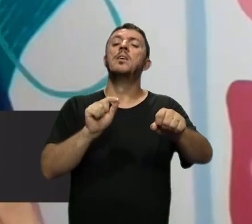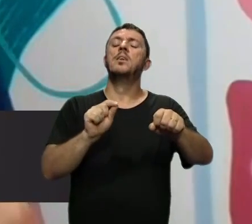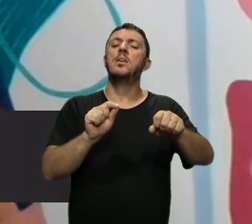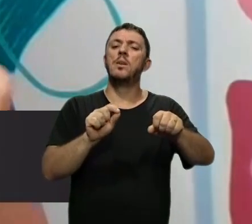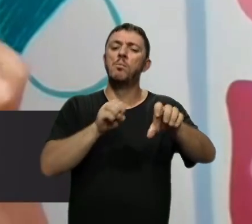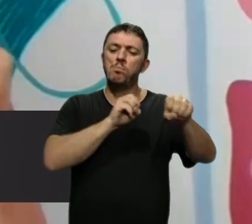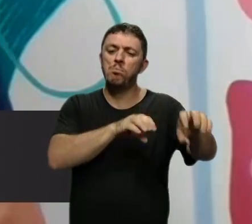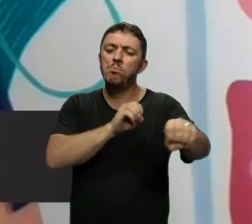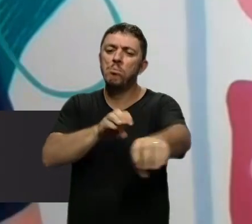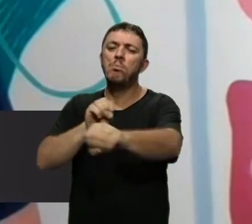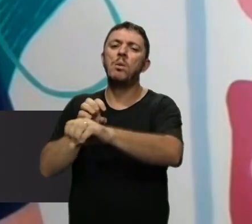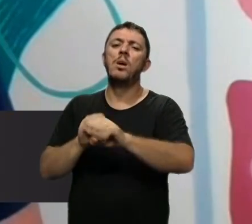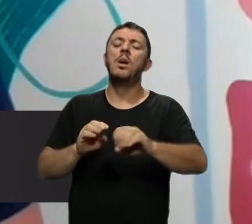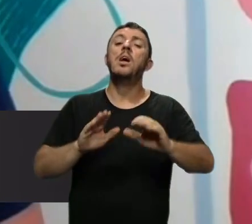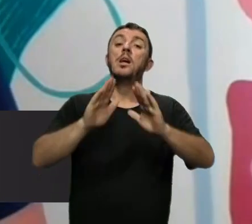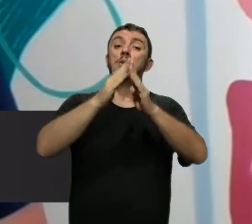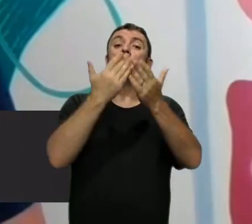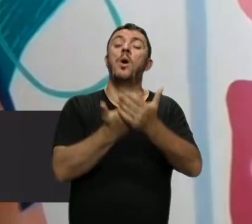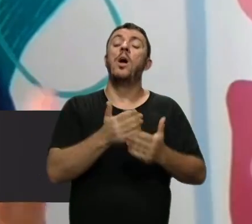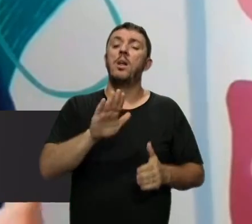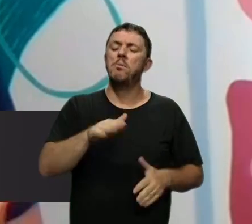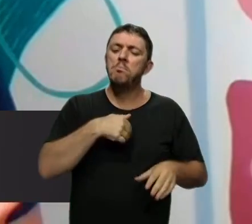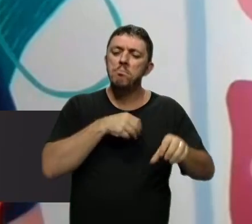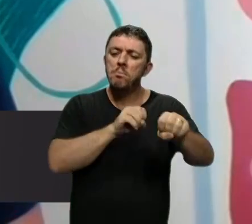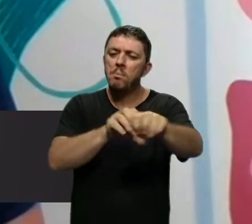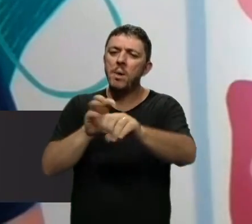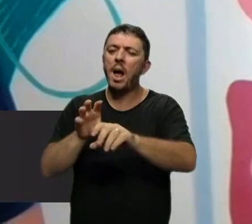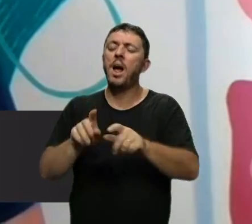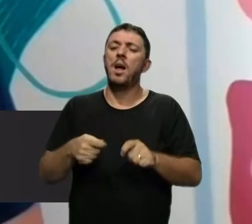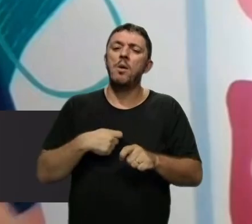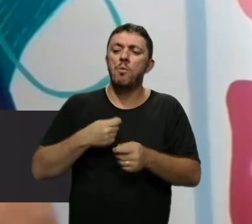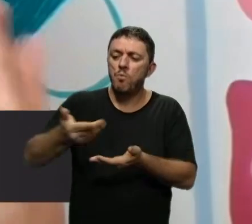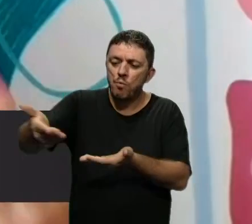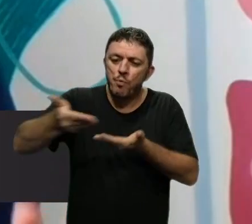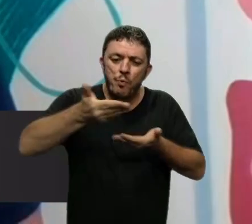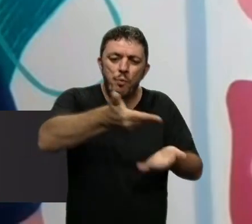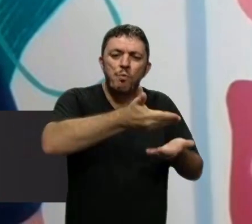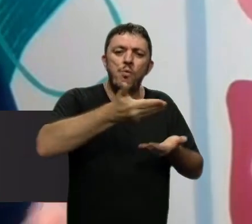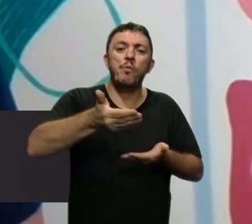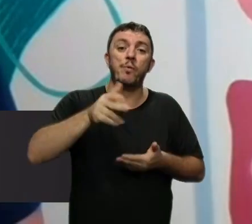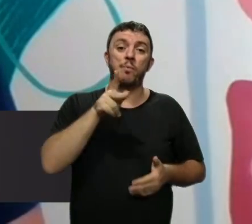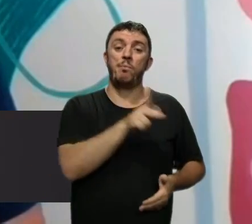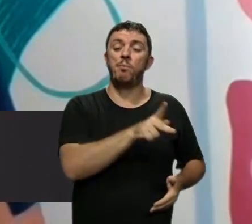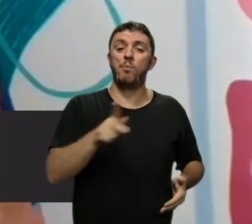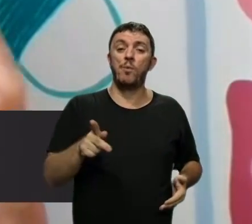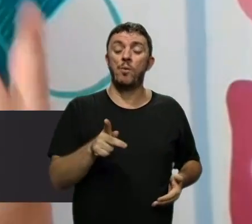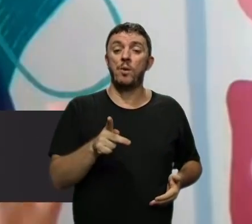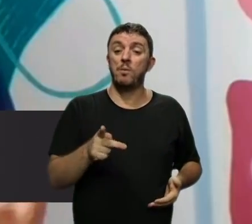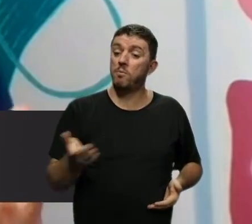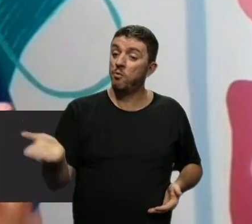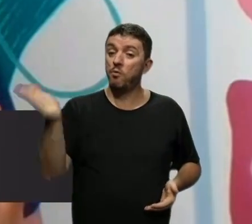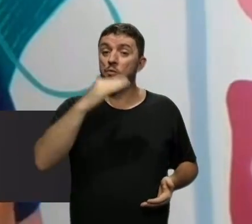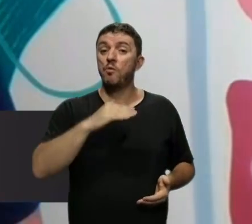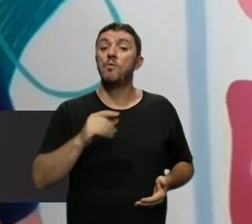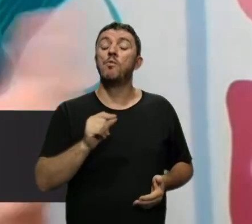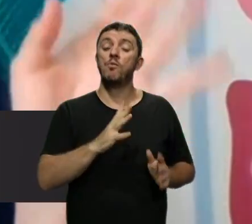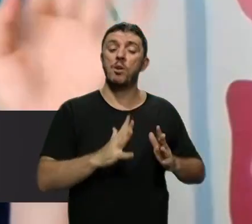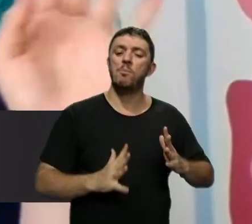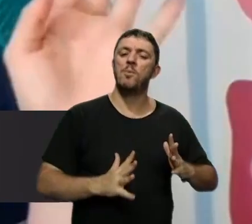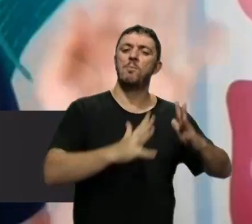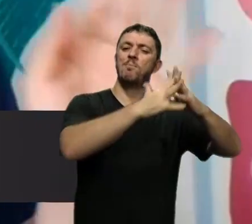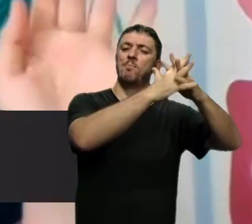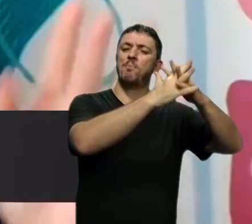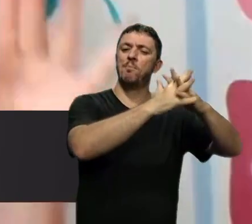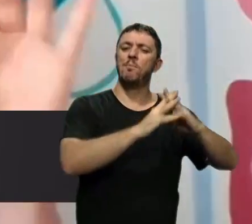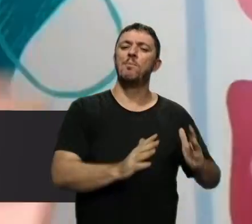eu convidei as professoras que estavam ali para irem ao parque e encontrarem